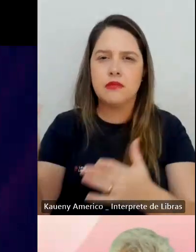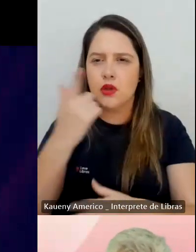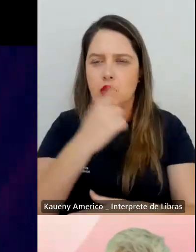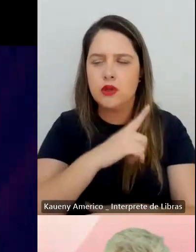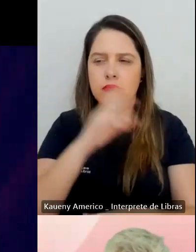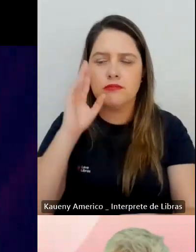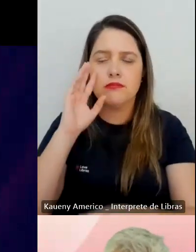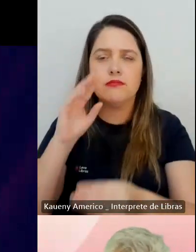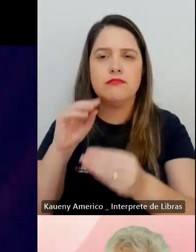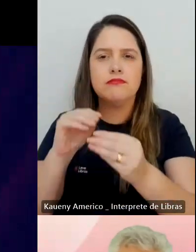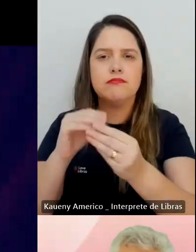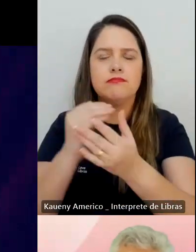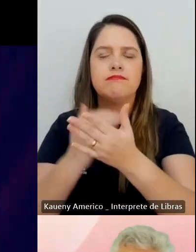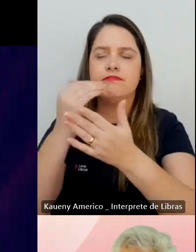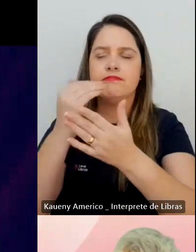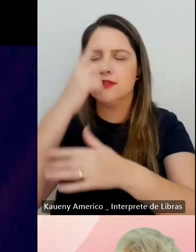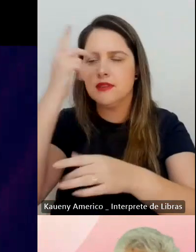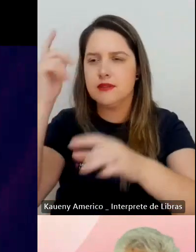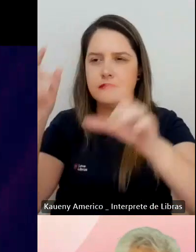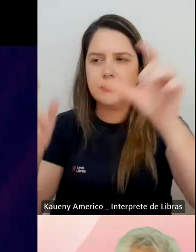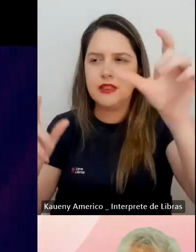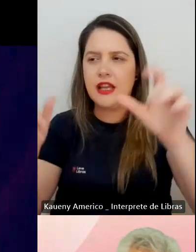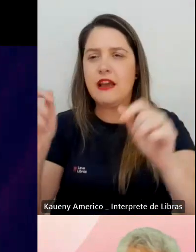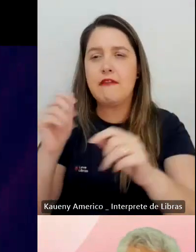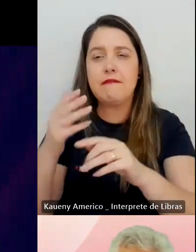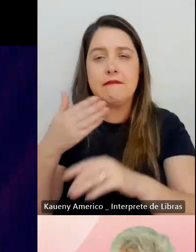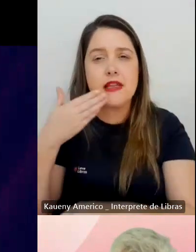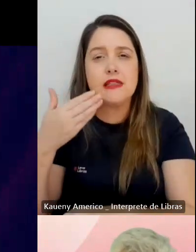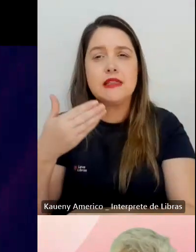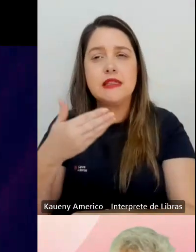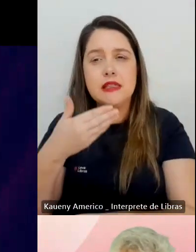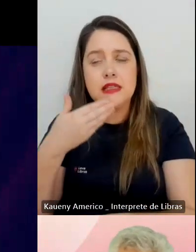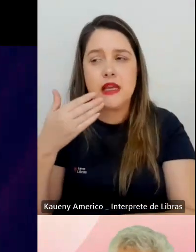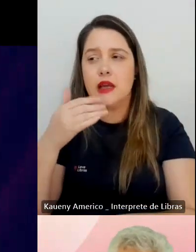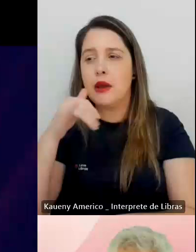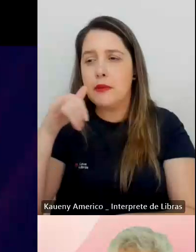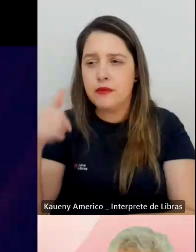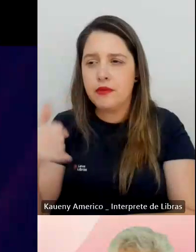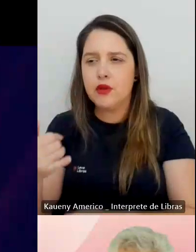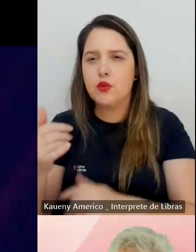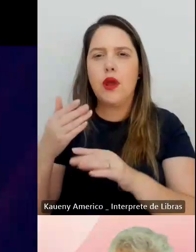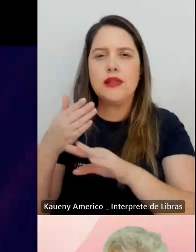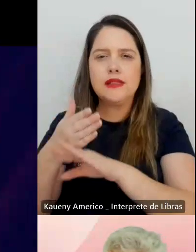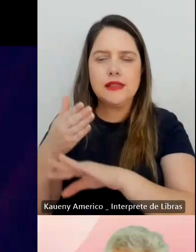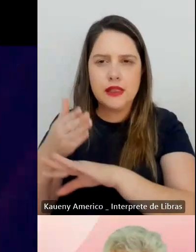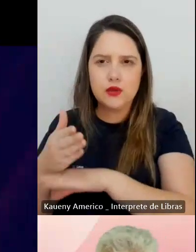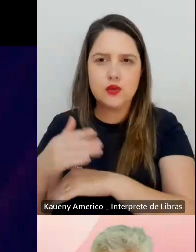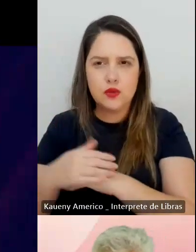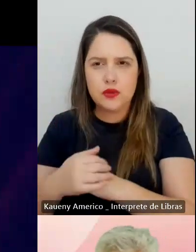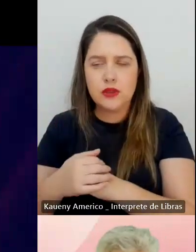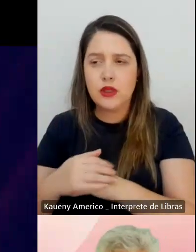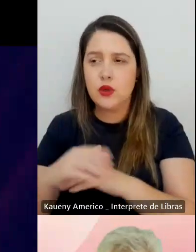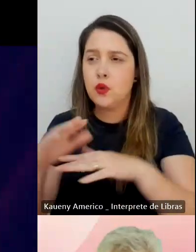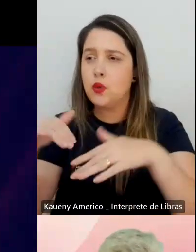todas as pessoas, facilitando, provendo acesso e quando alguém